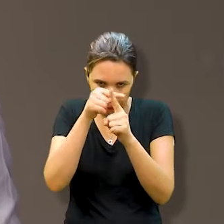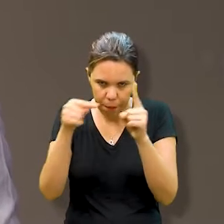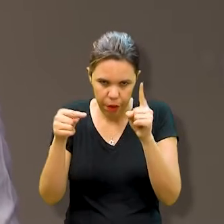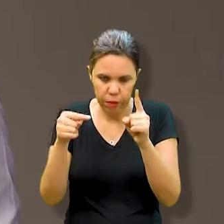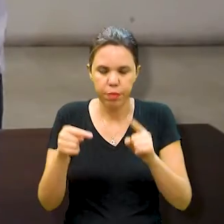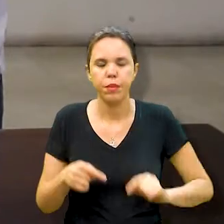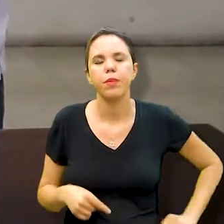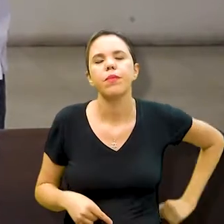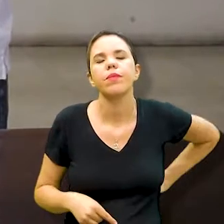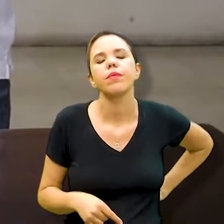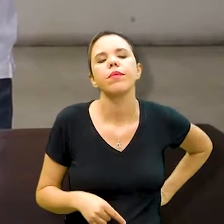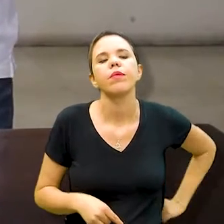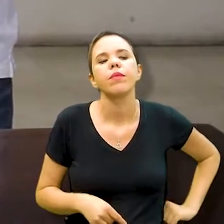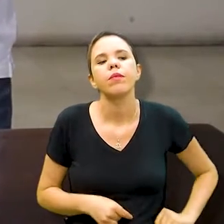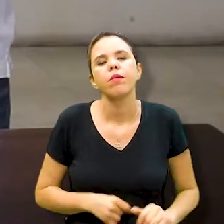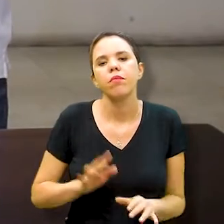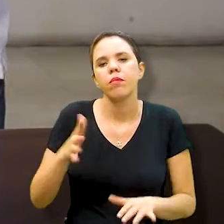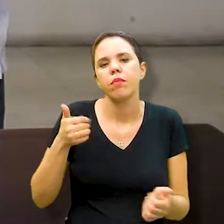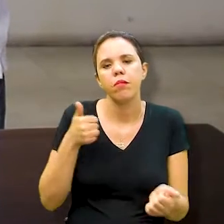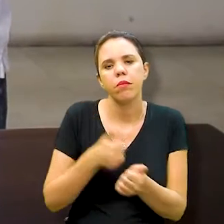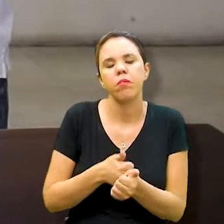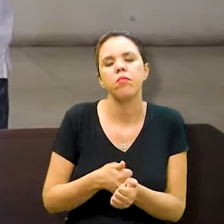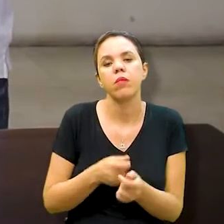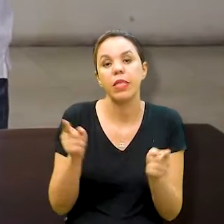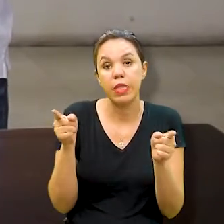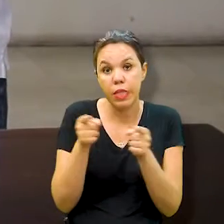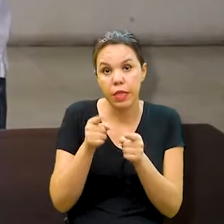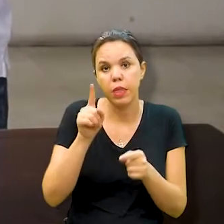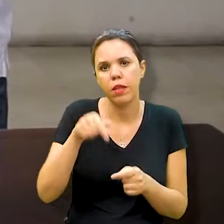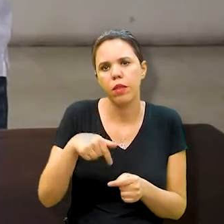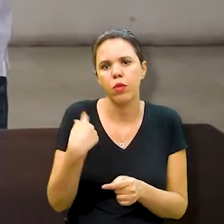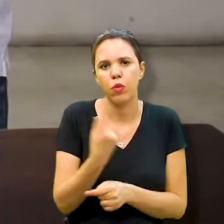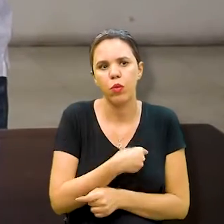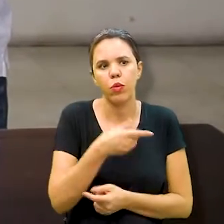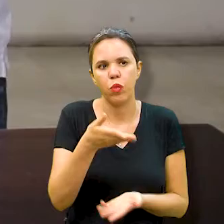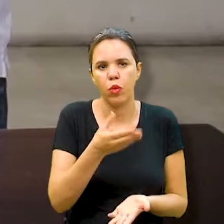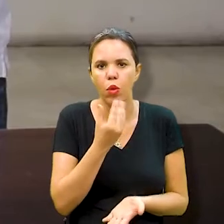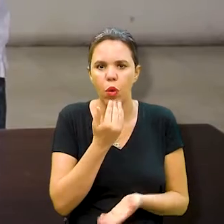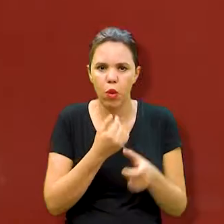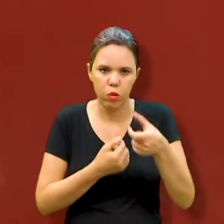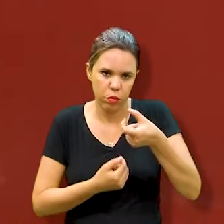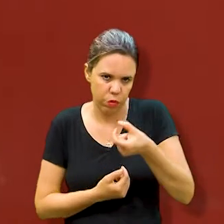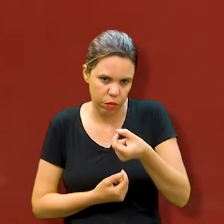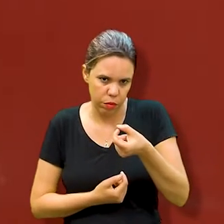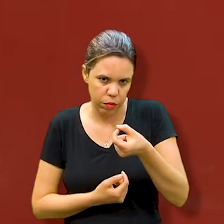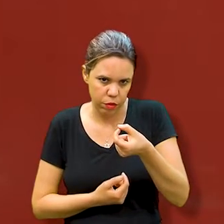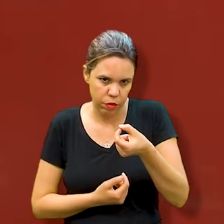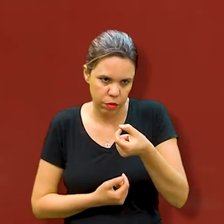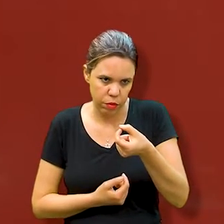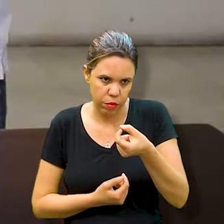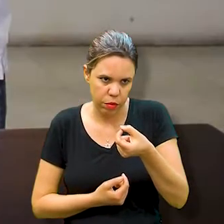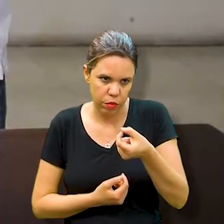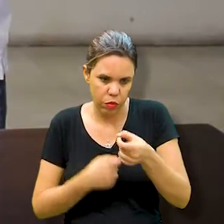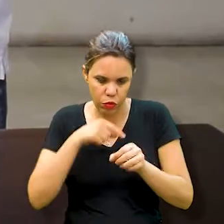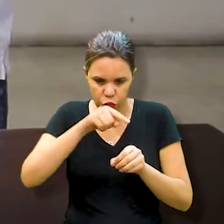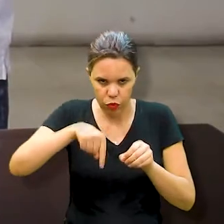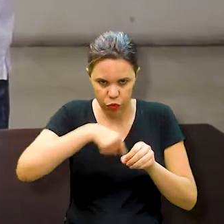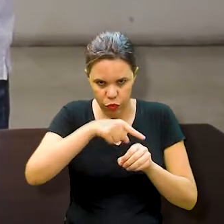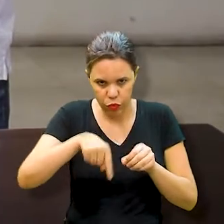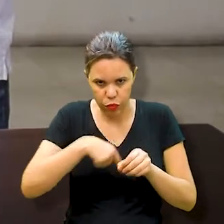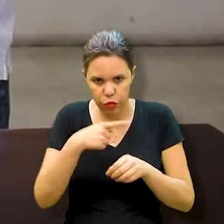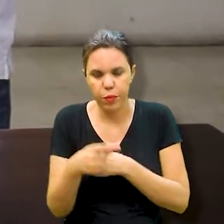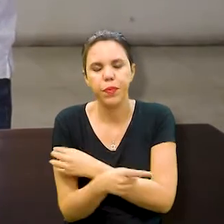e isso perfeito aliás aproximadamente um dedo meio é o tamanho do nosso velozes uramaki